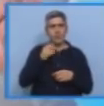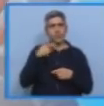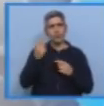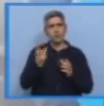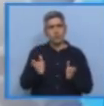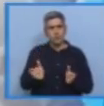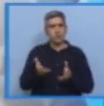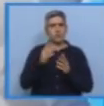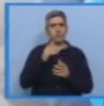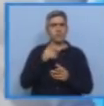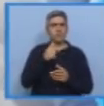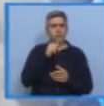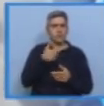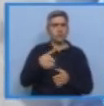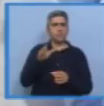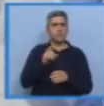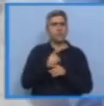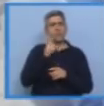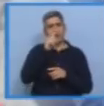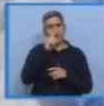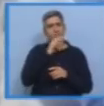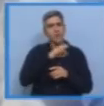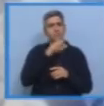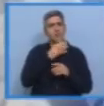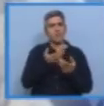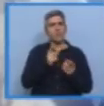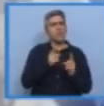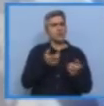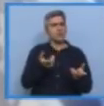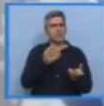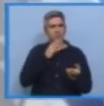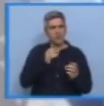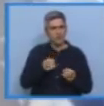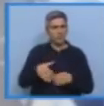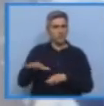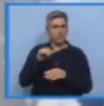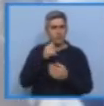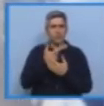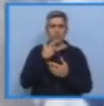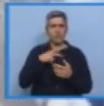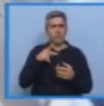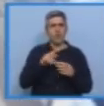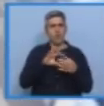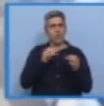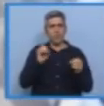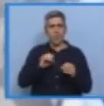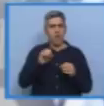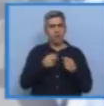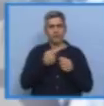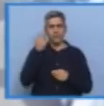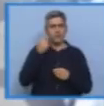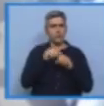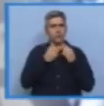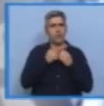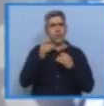a empurrar as pessoas por serem um peso para a família. Que tipo de sociedade é esta? Penso que Portugal não se enquadra nesse tipo de sociedade. E mesmo a